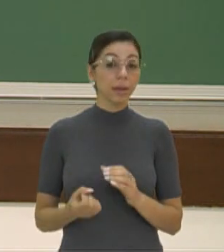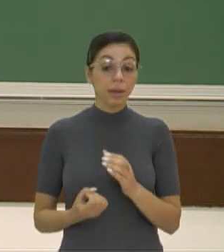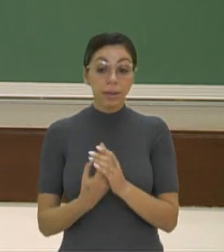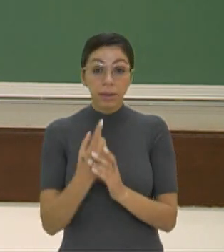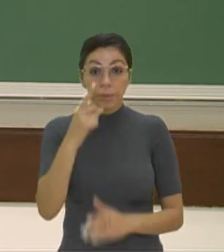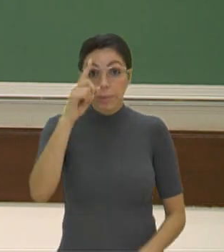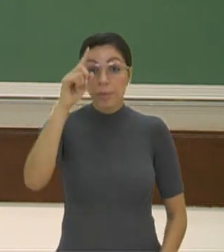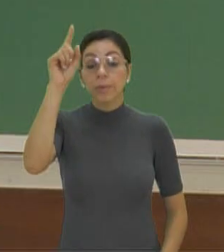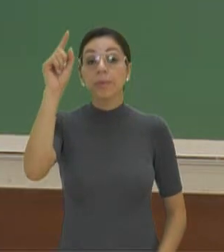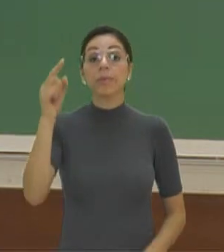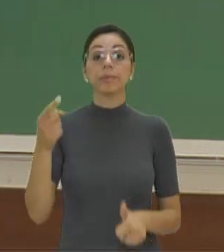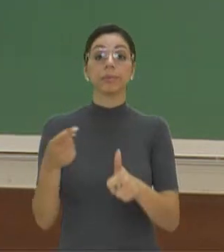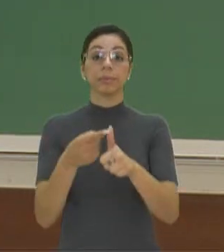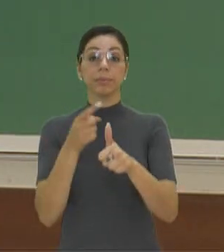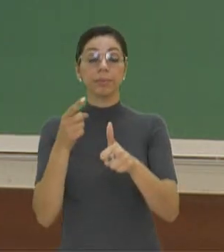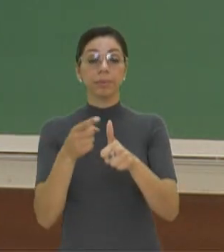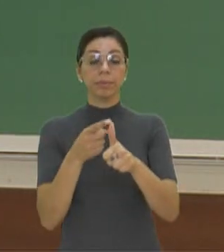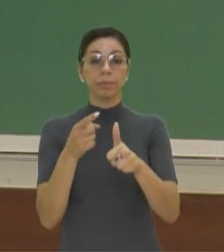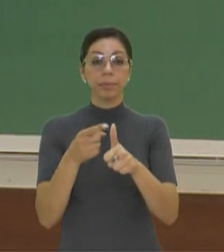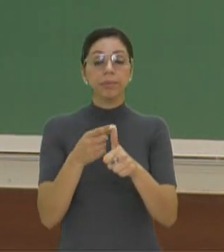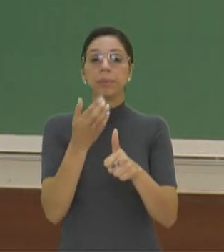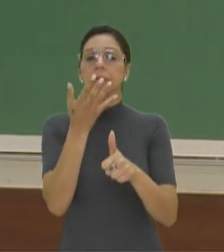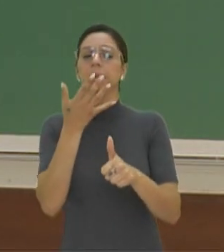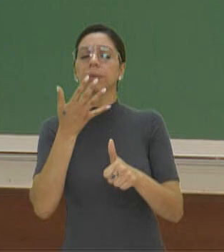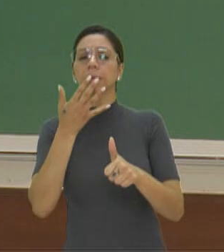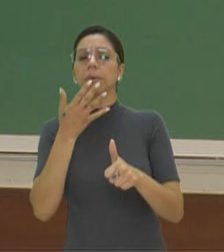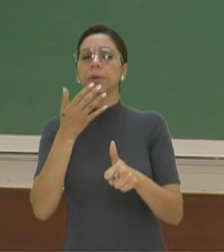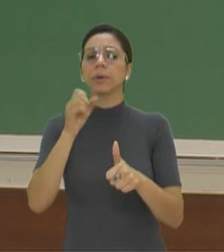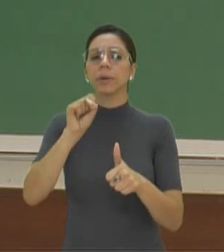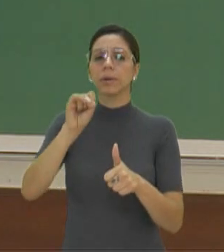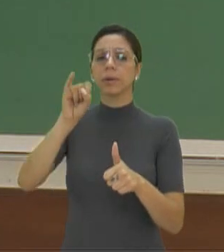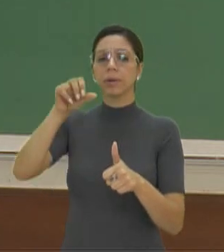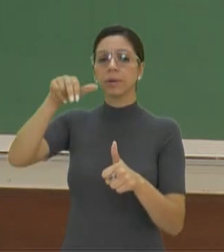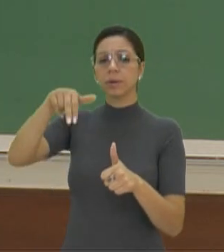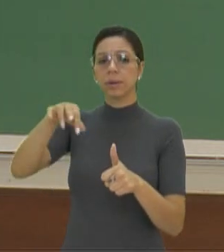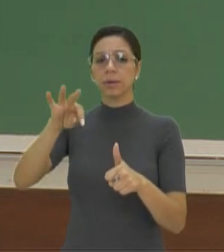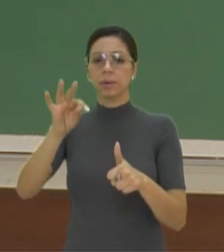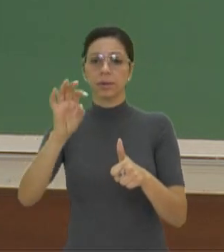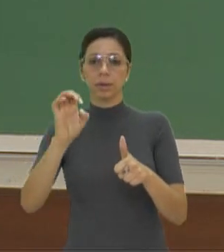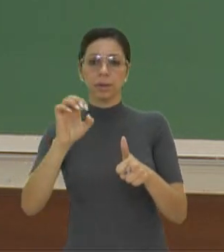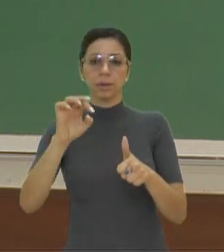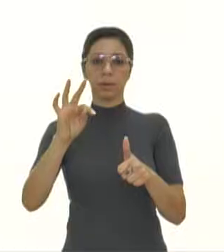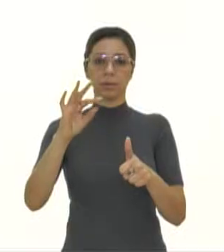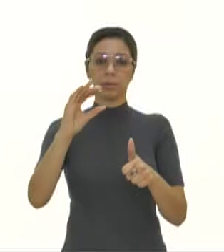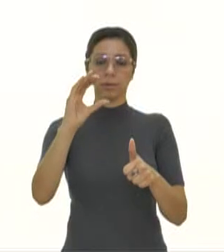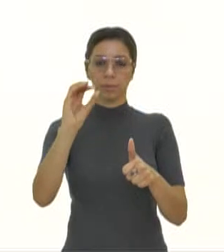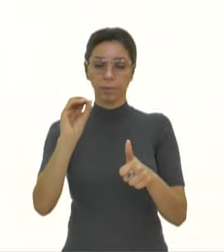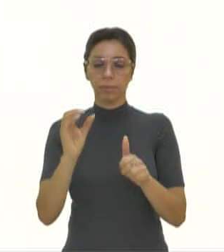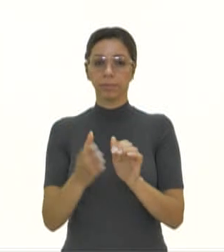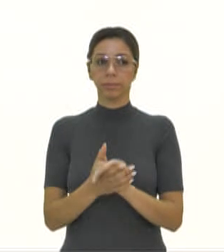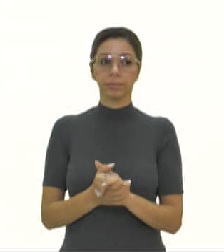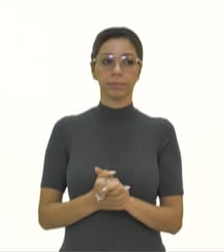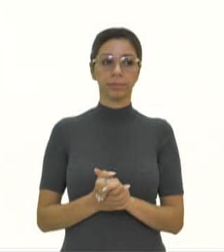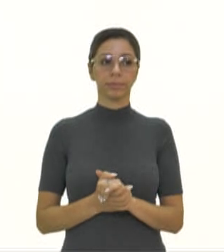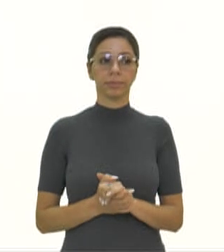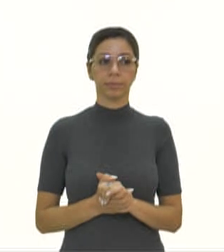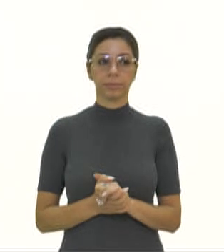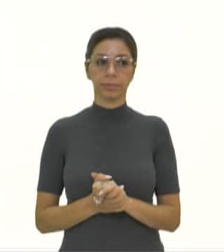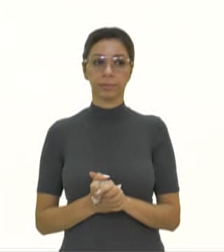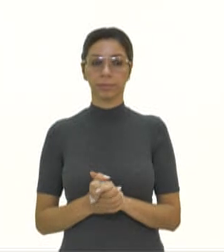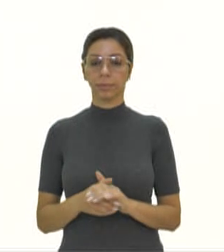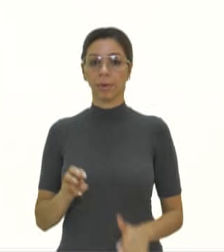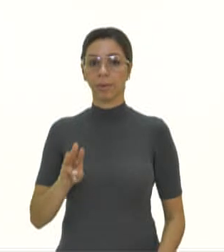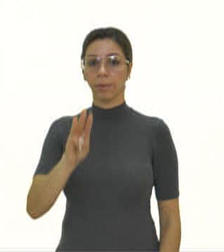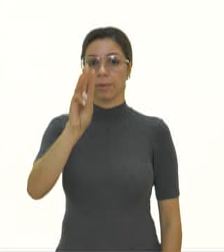a primeira pigmentação, o primeiro tingimento sintético? William Perkins. Né?